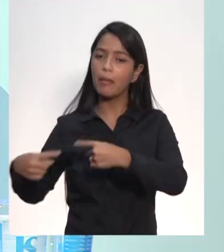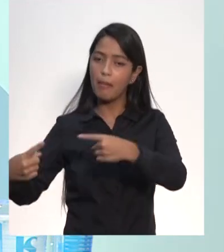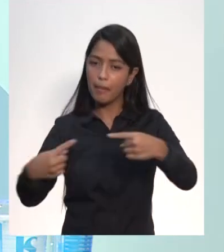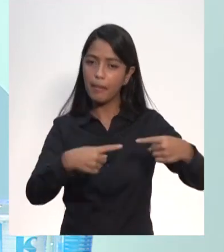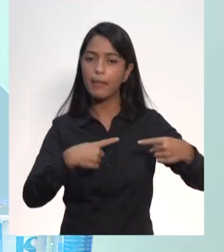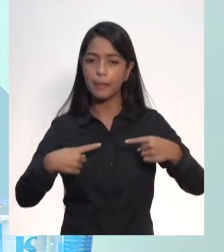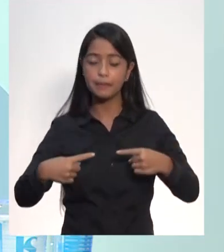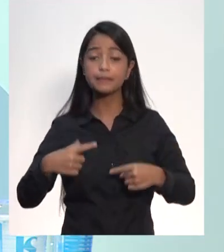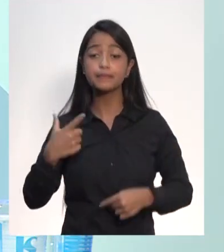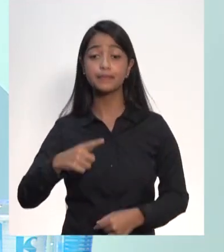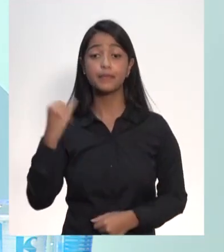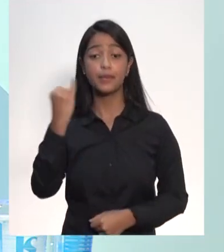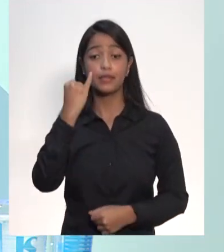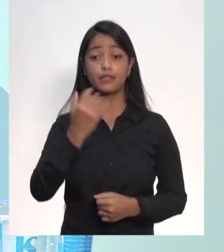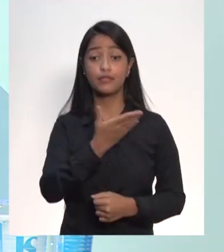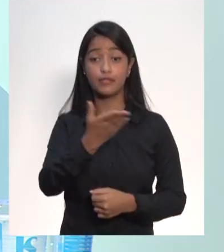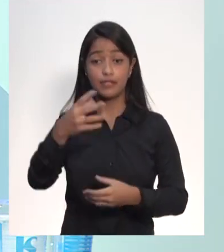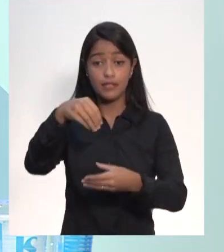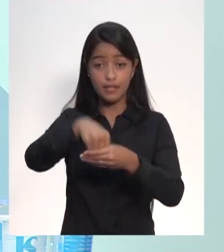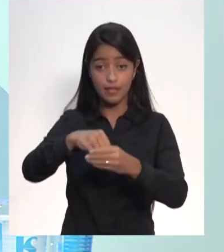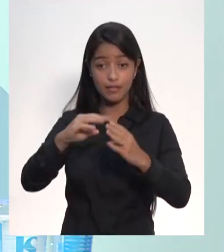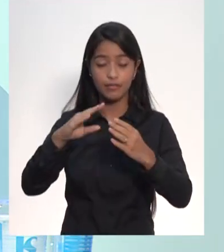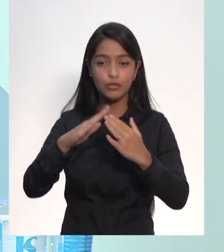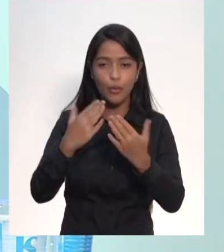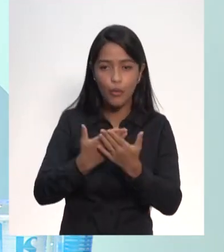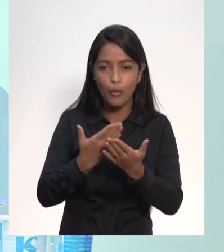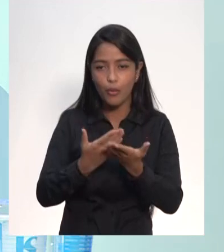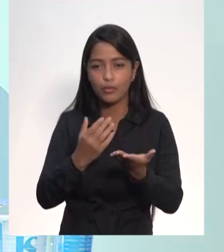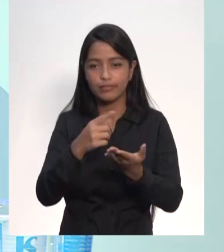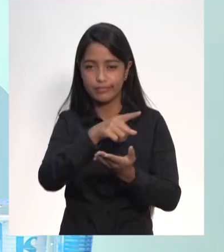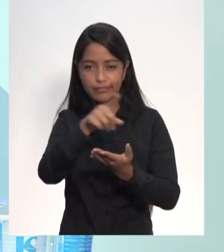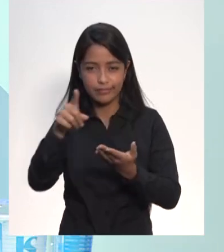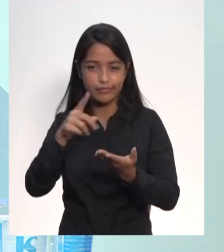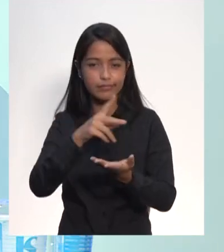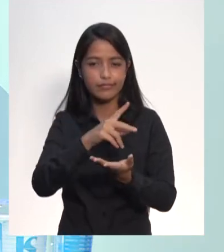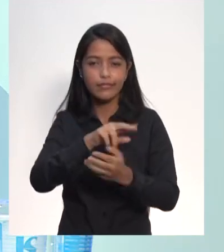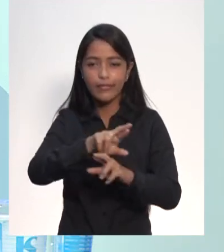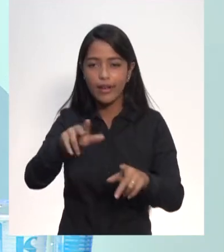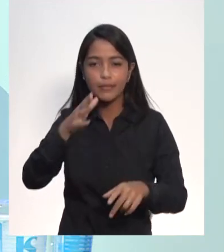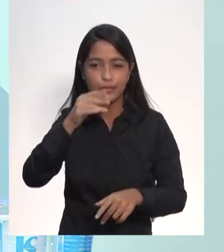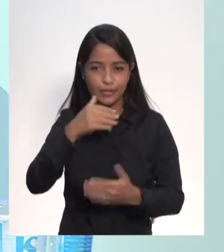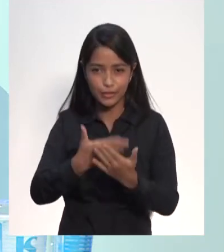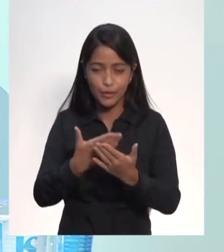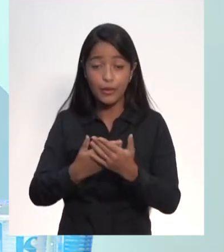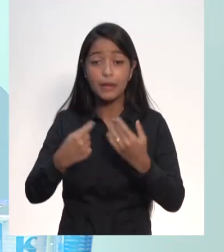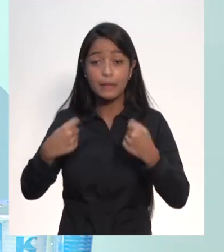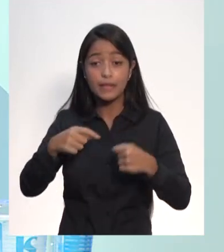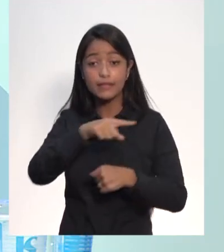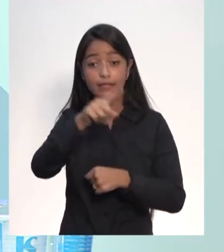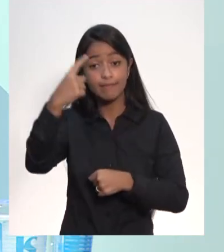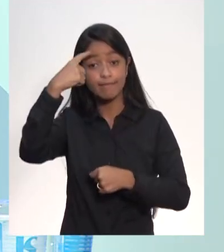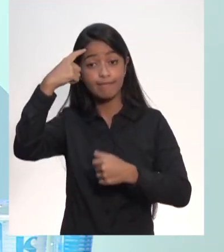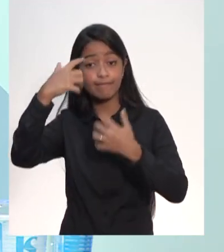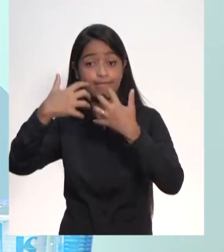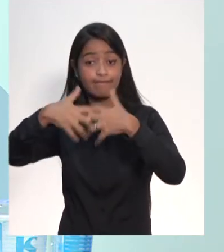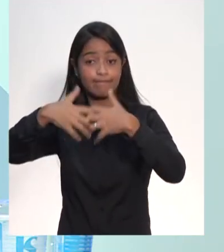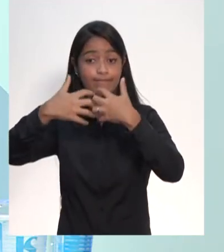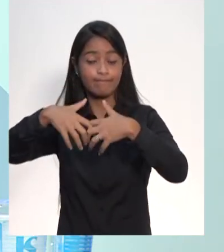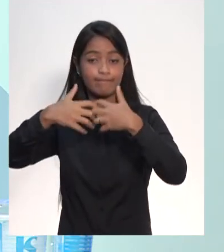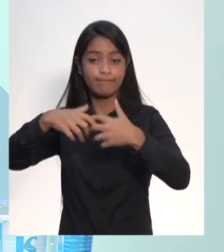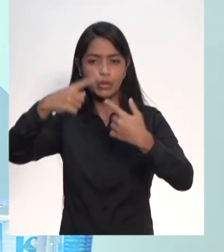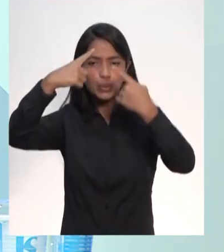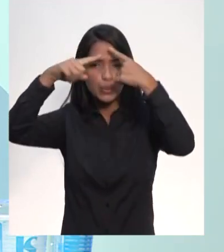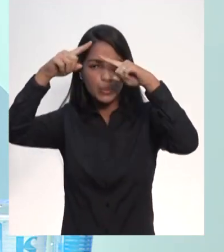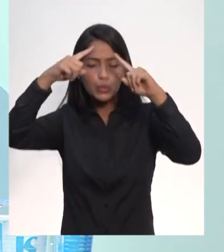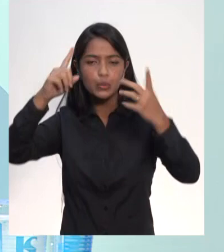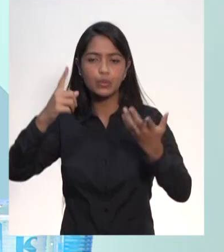também tenham um tempo para refletir, para discutir, para questionar, né, levantar dúvidas, verificar o que a escola